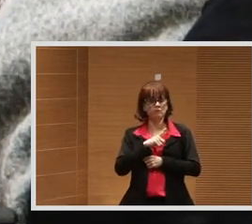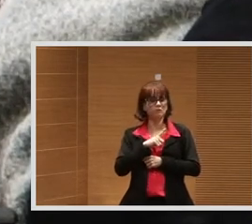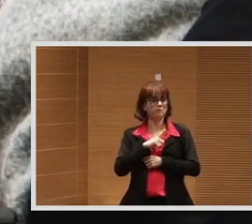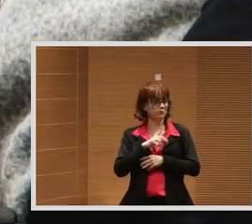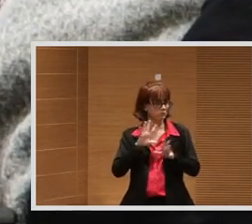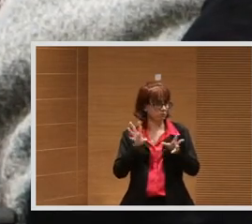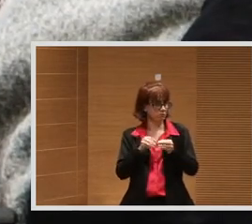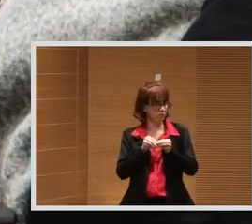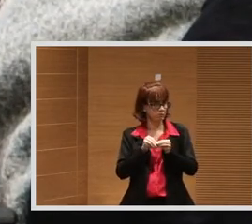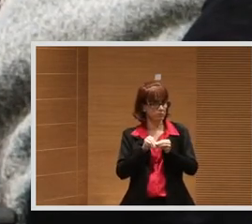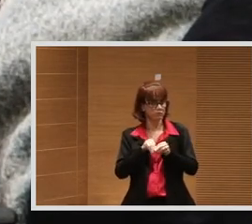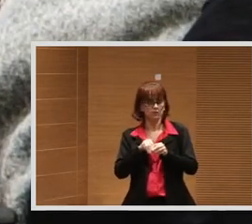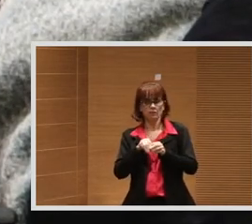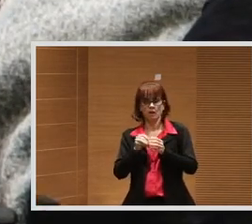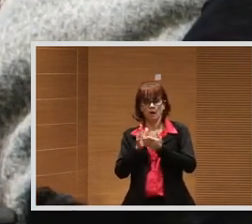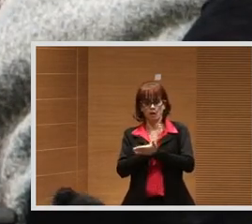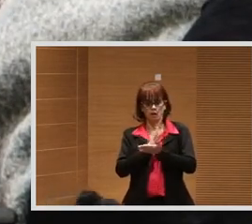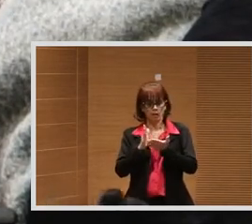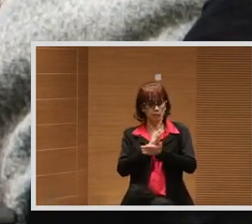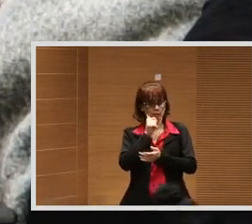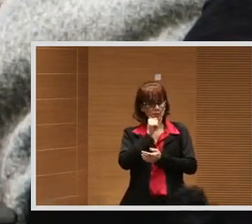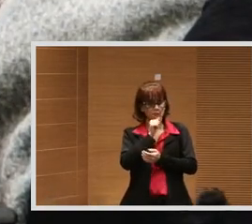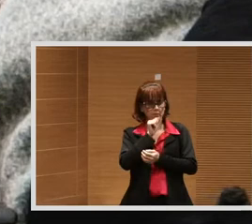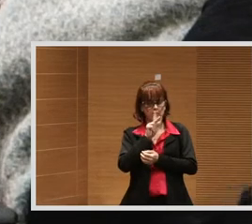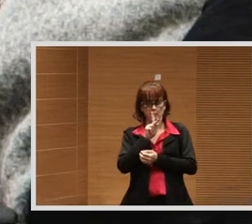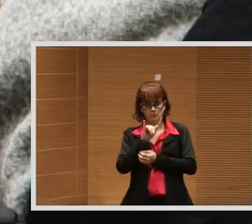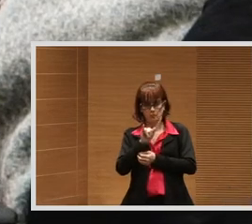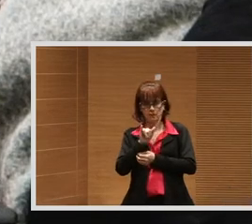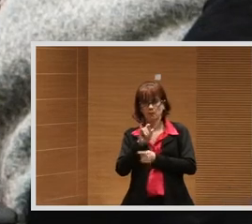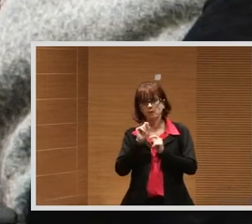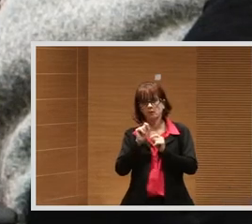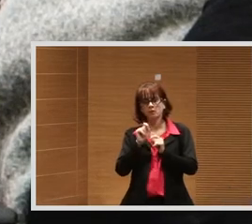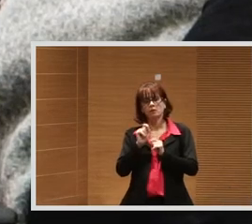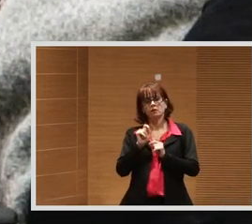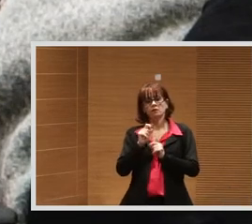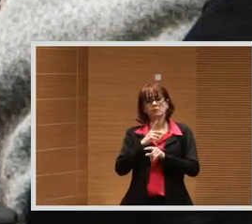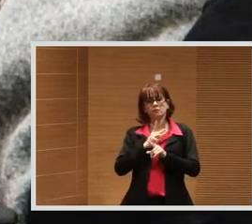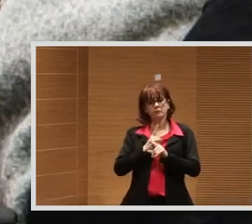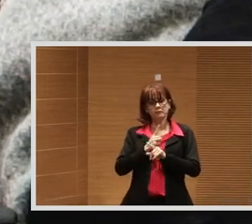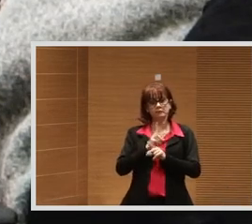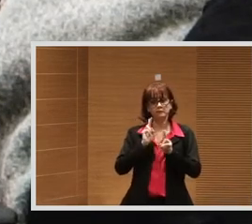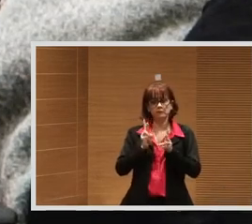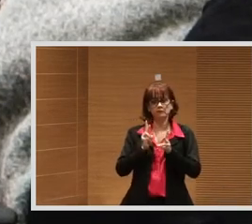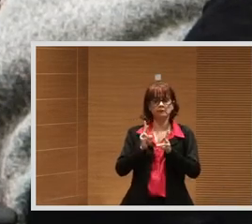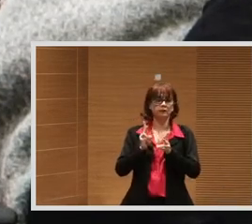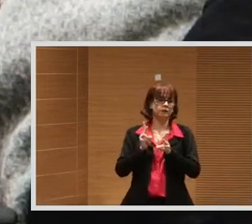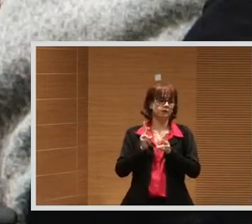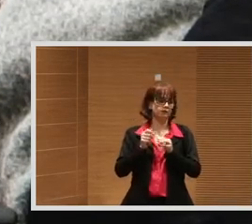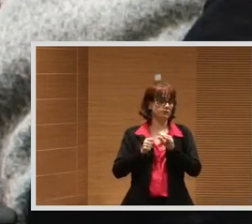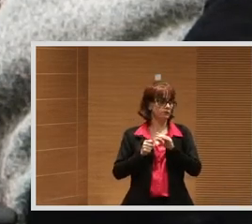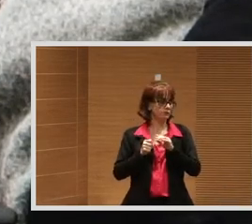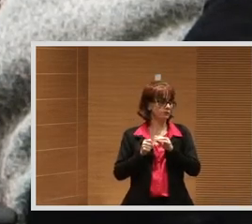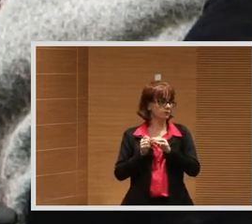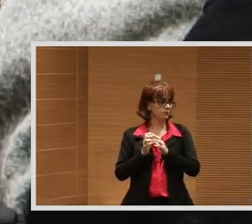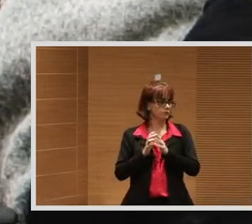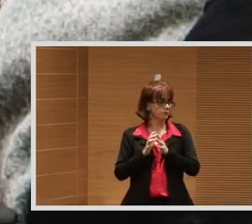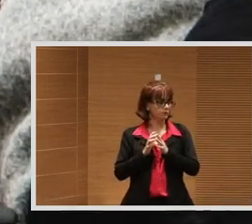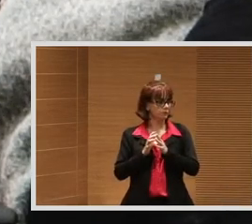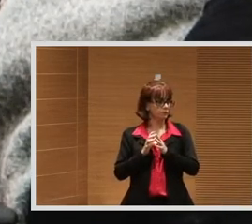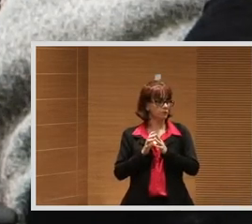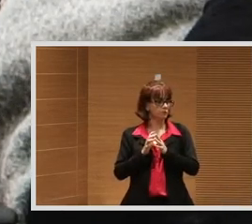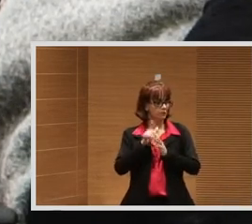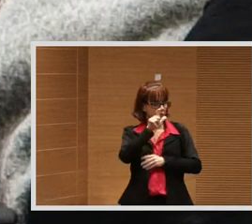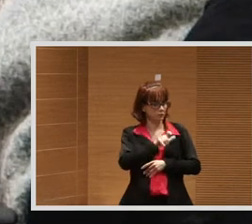sintética, é que algumas mães e pais procuram colocar seu filho com aspecto de